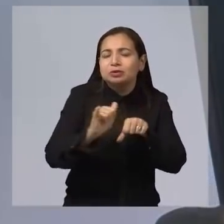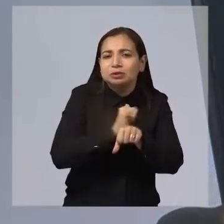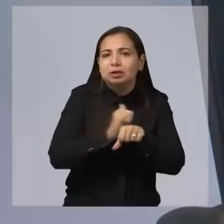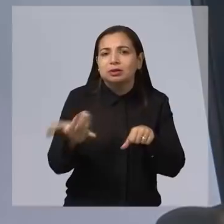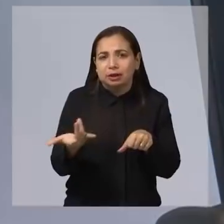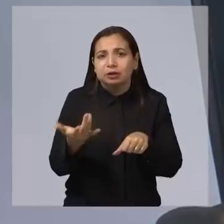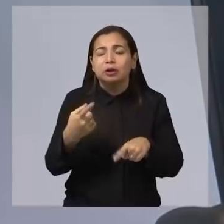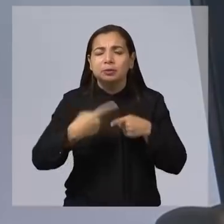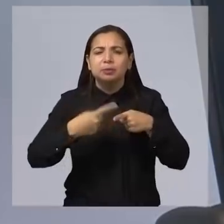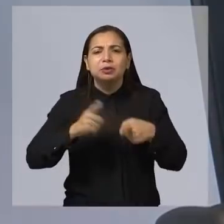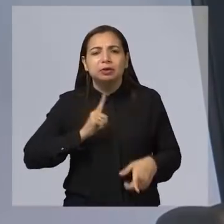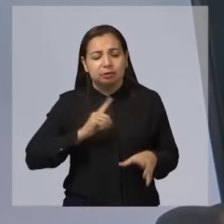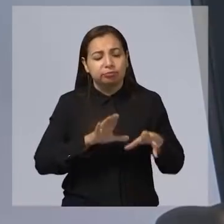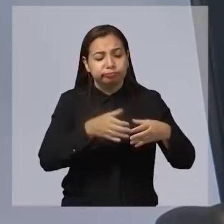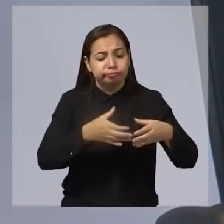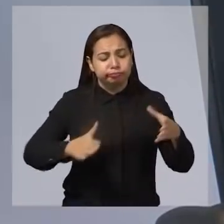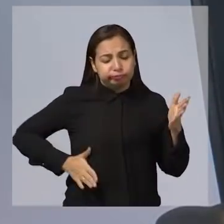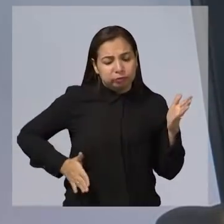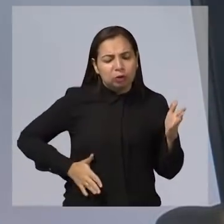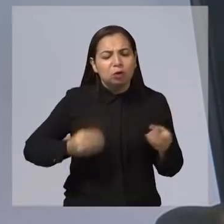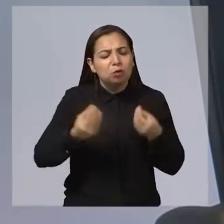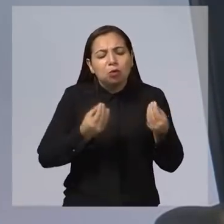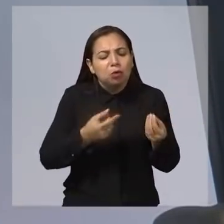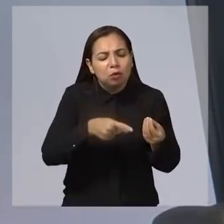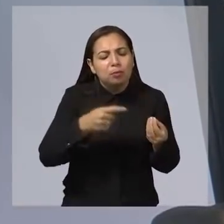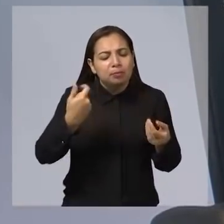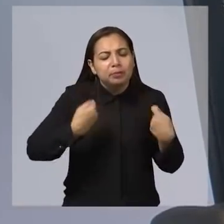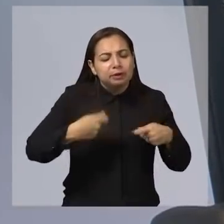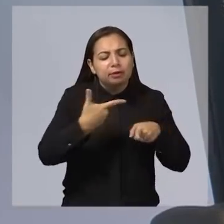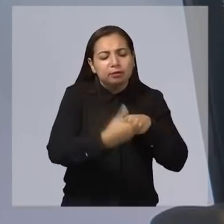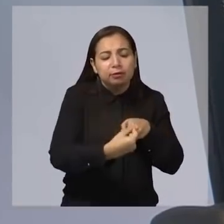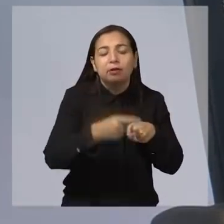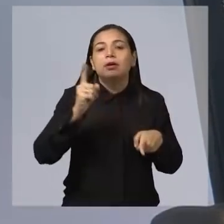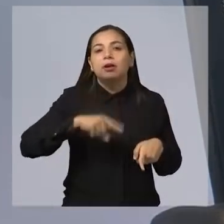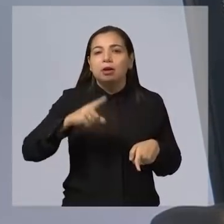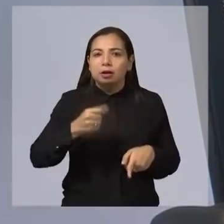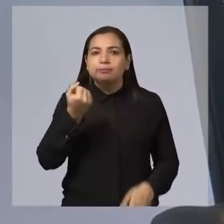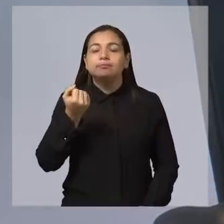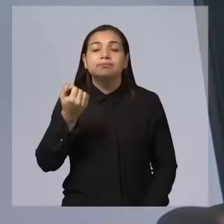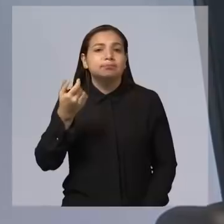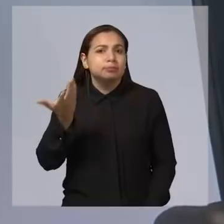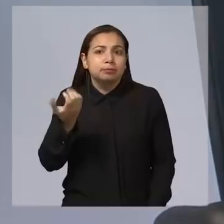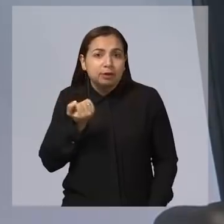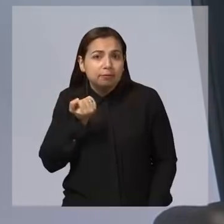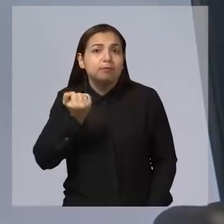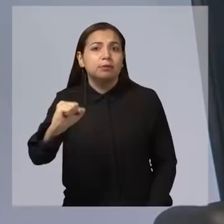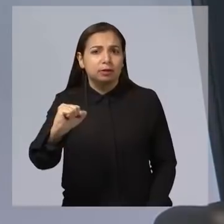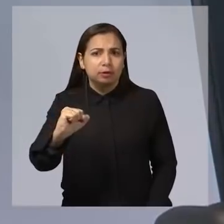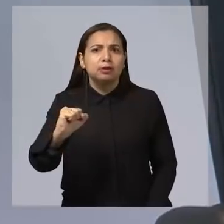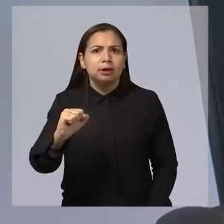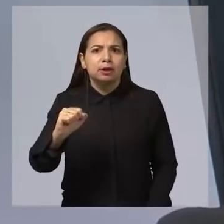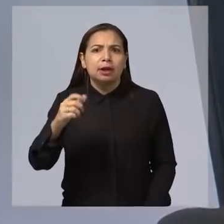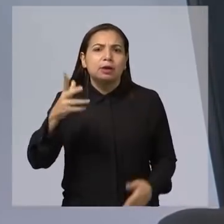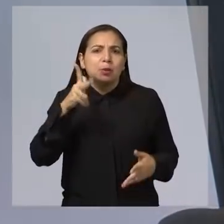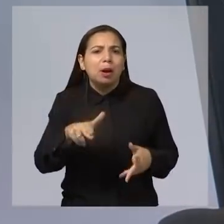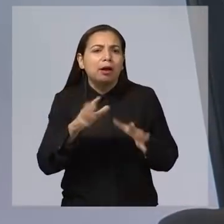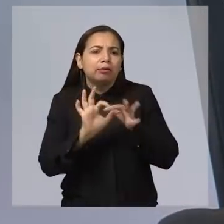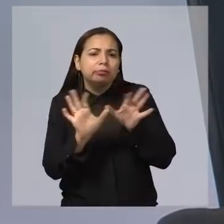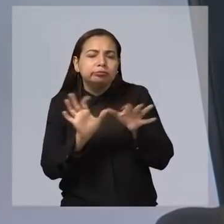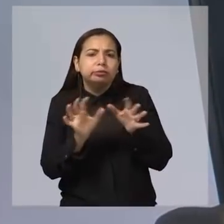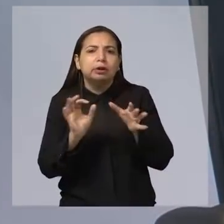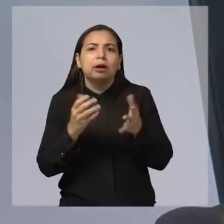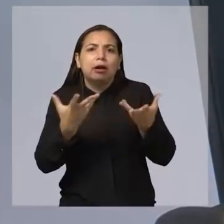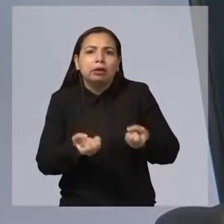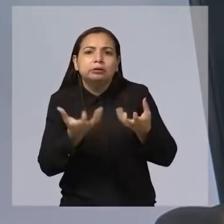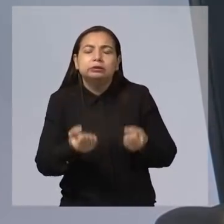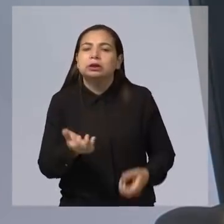crime, primeiro ponto, enfrentamento. 2, tolerância zero. Foi resolvido em Nova York,